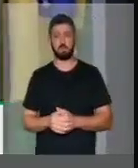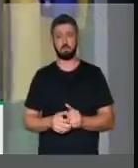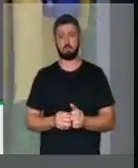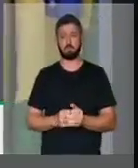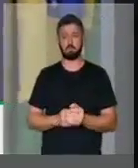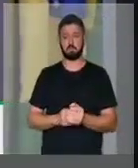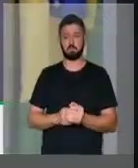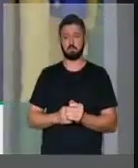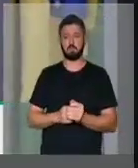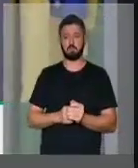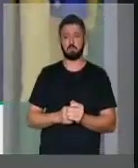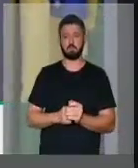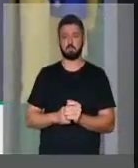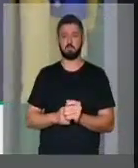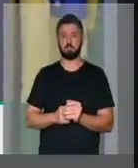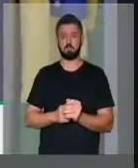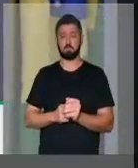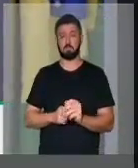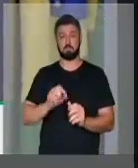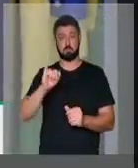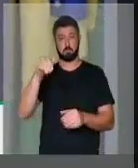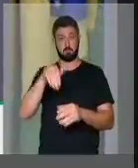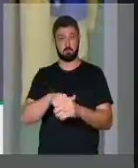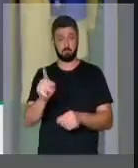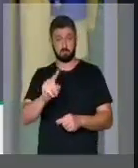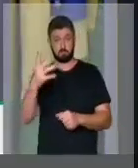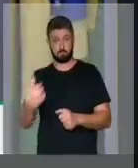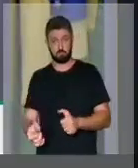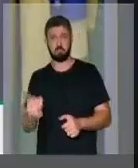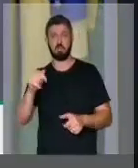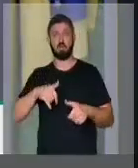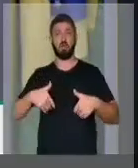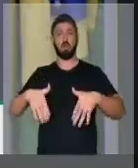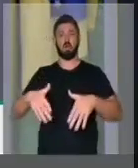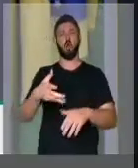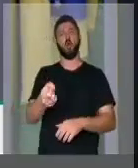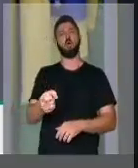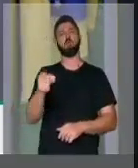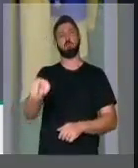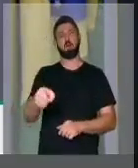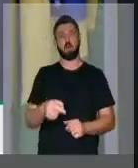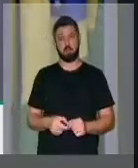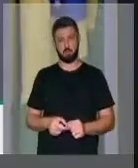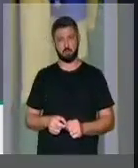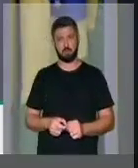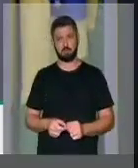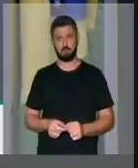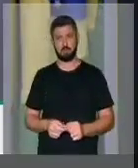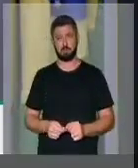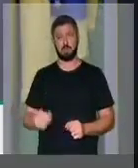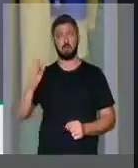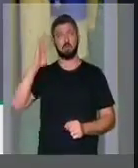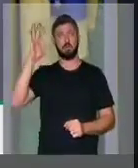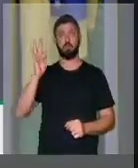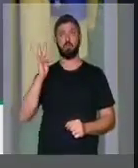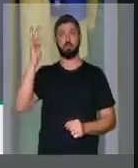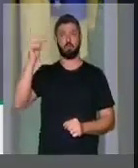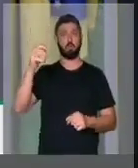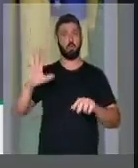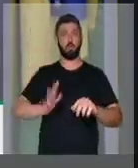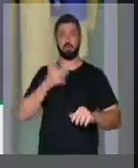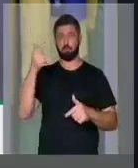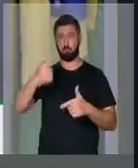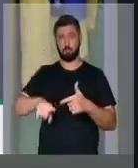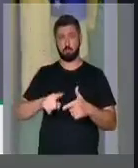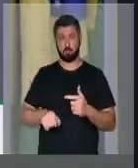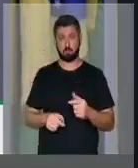recusado. Não submeter a votação será um ato de conivência covarde e de custo pessoal. Por isso, senhor presidente,